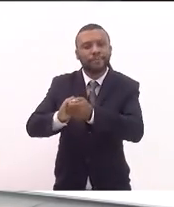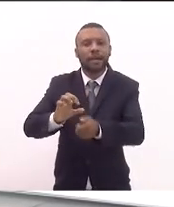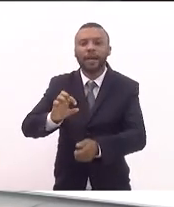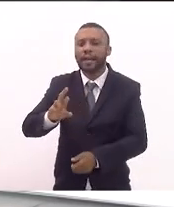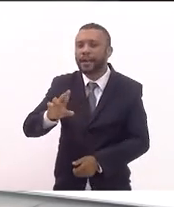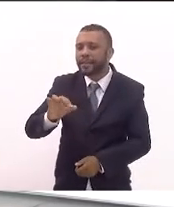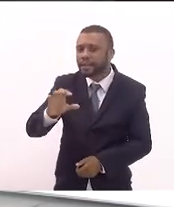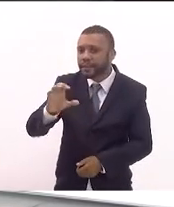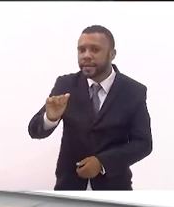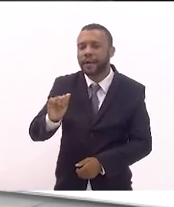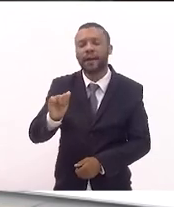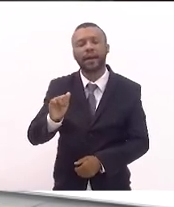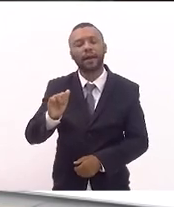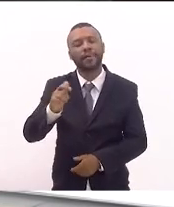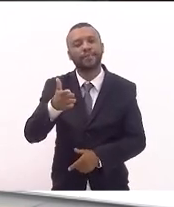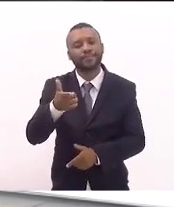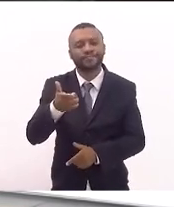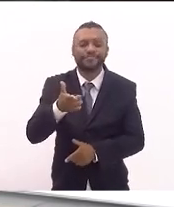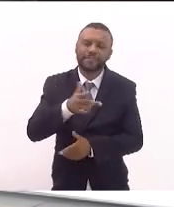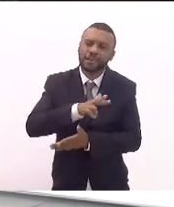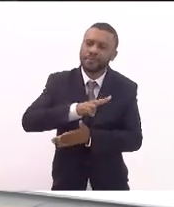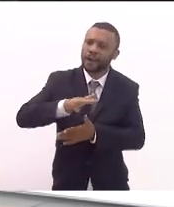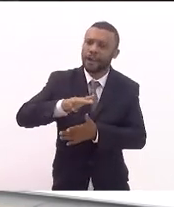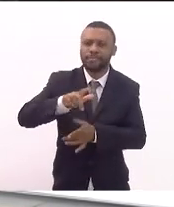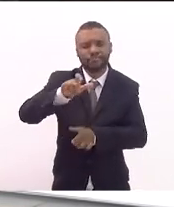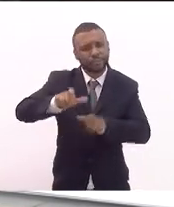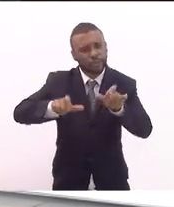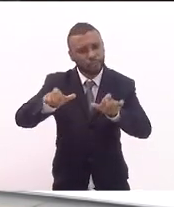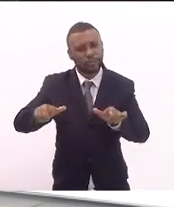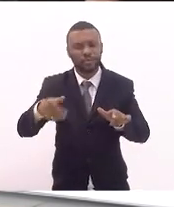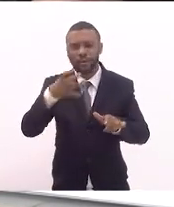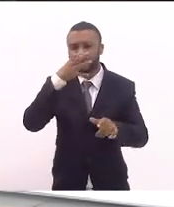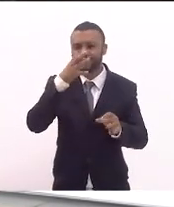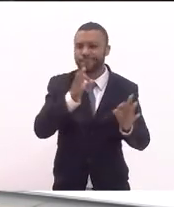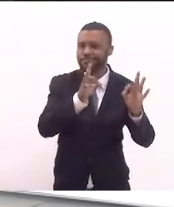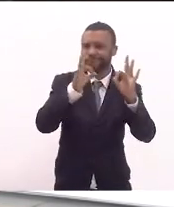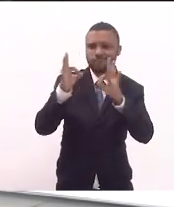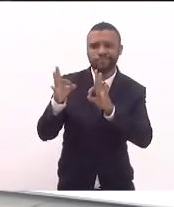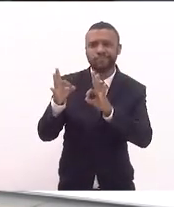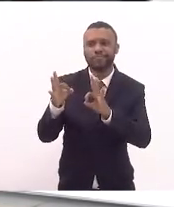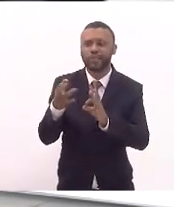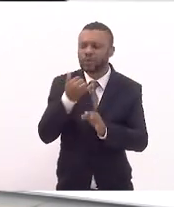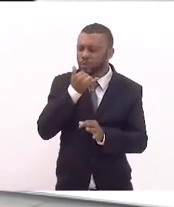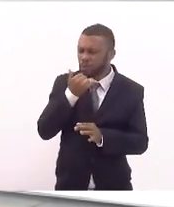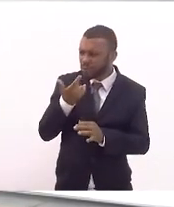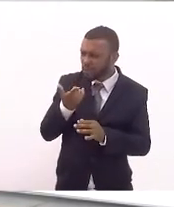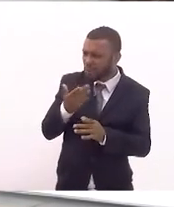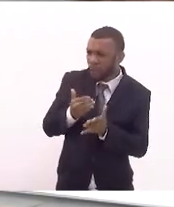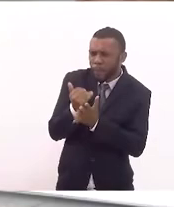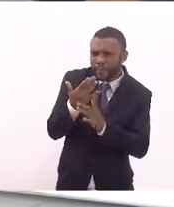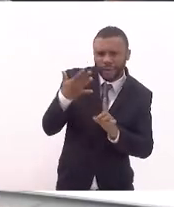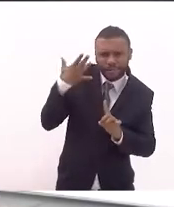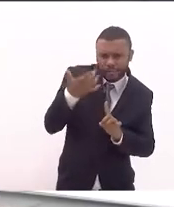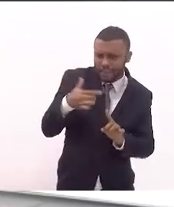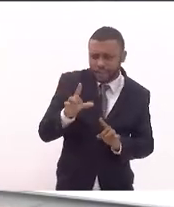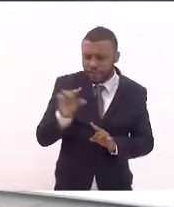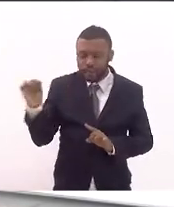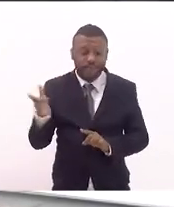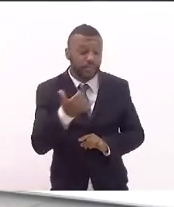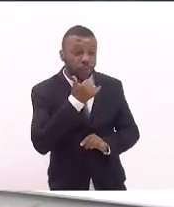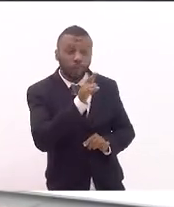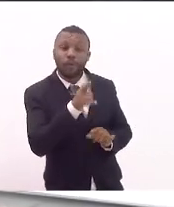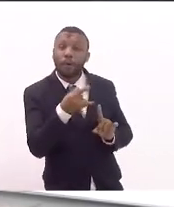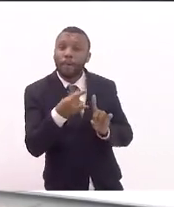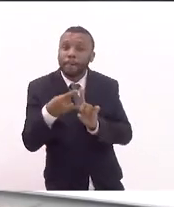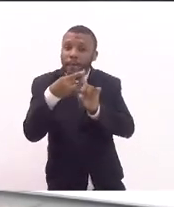presentes, familiares e amigos. Bem, posso só porque eu falei que está indo embora, cara? É porque eu vou participar de uma live, mas